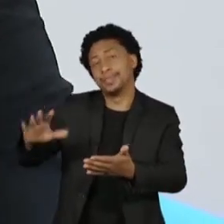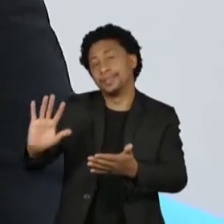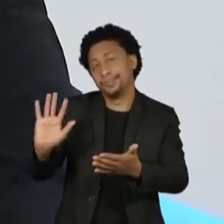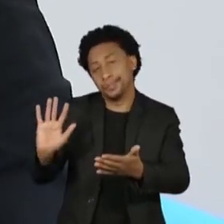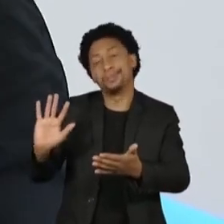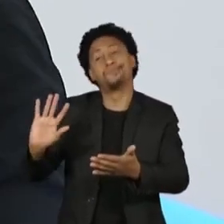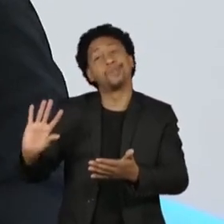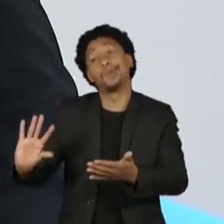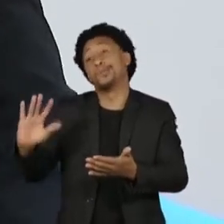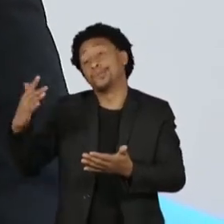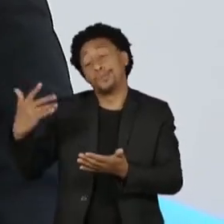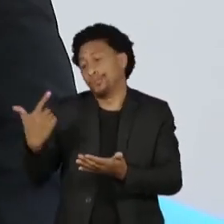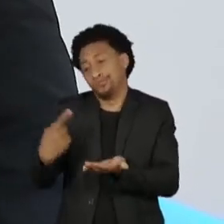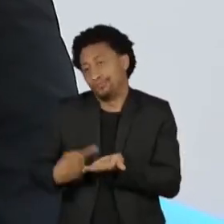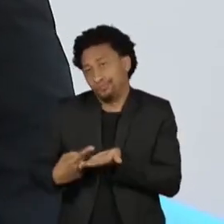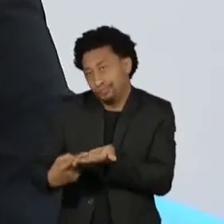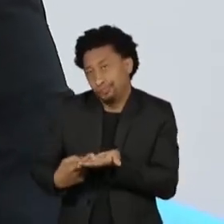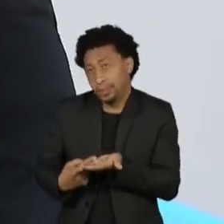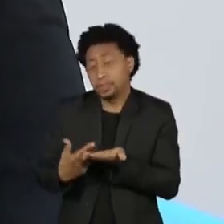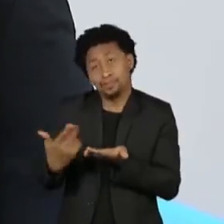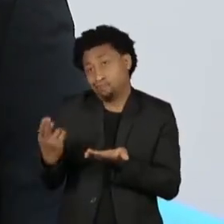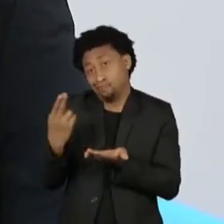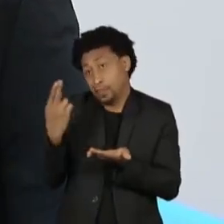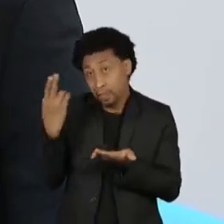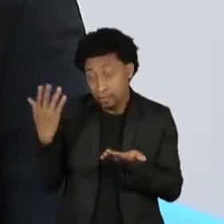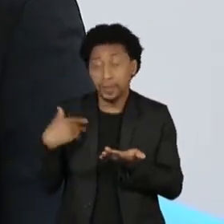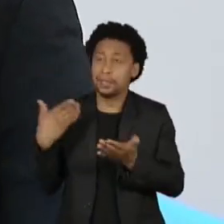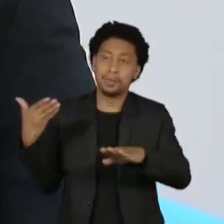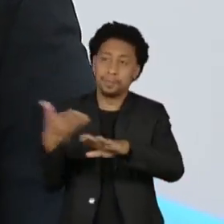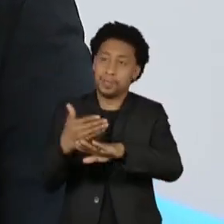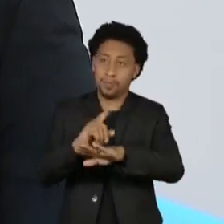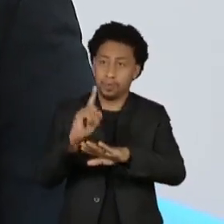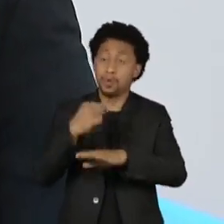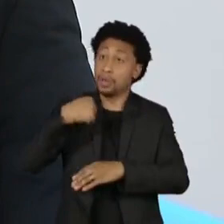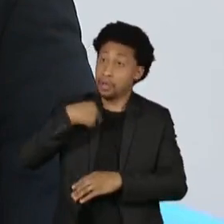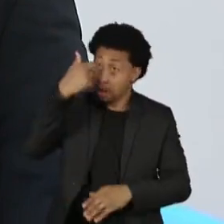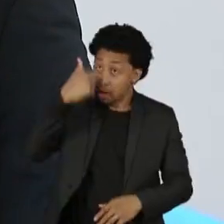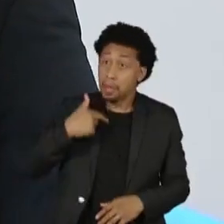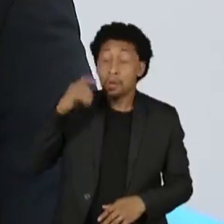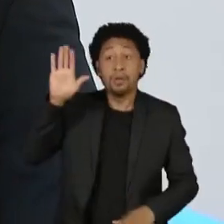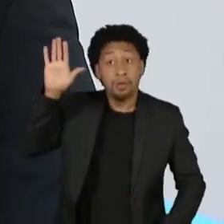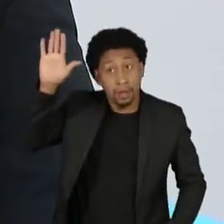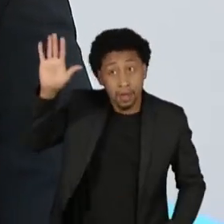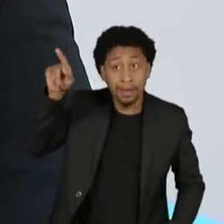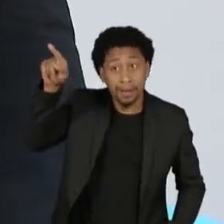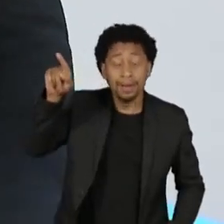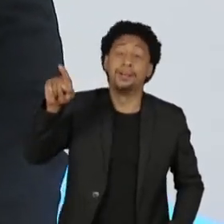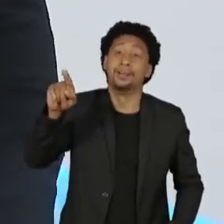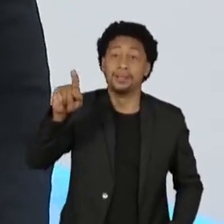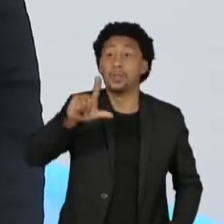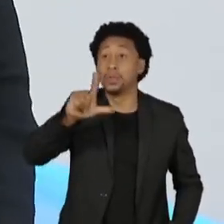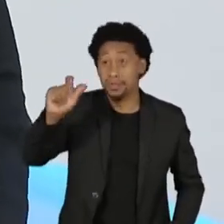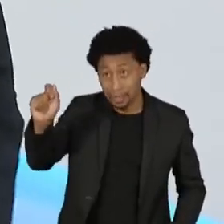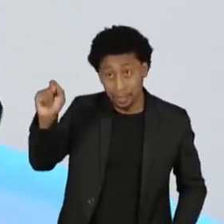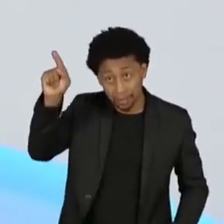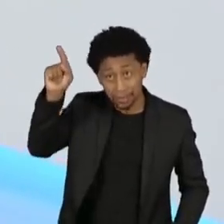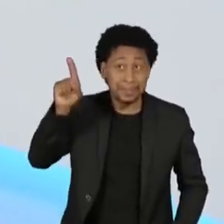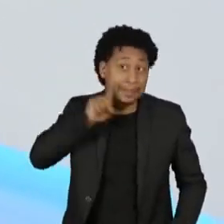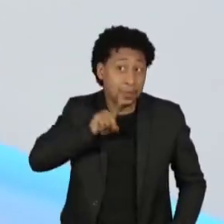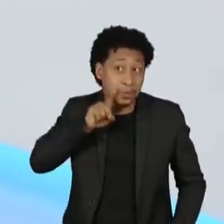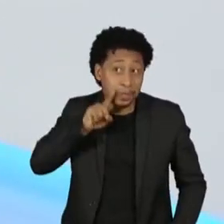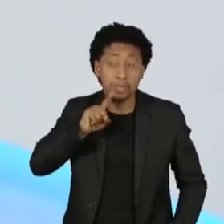físicos e agenda ele não pode fazer eu estava em Los Angeles já estava